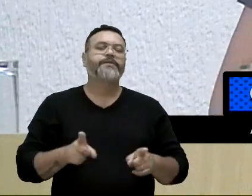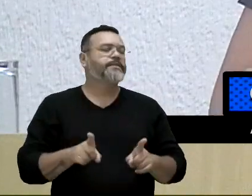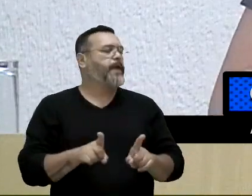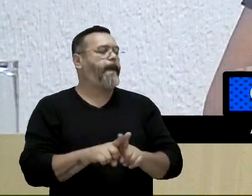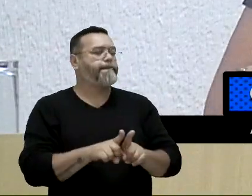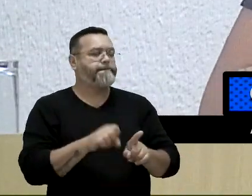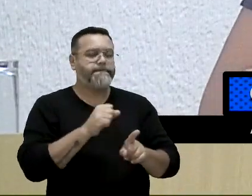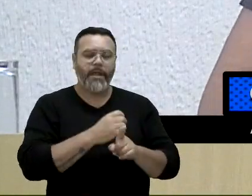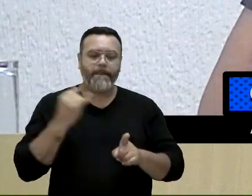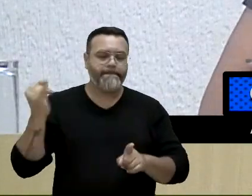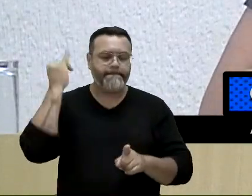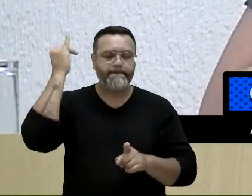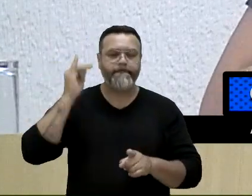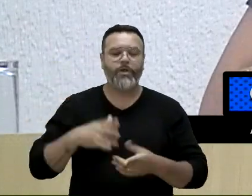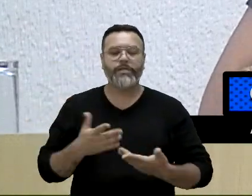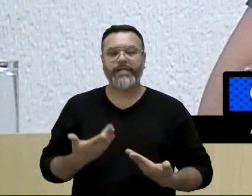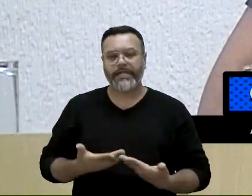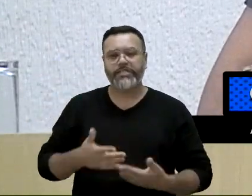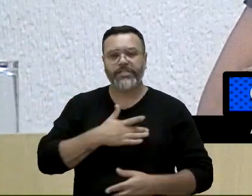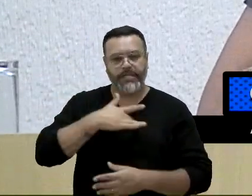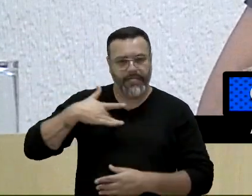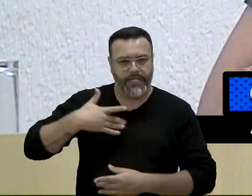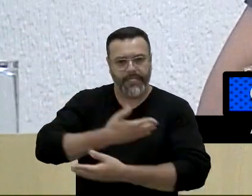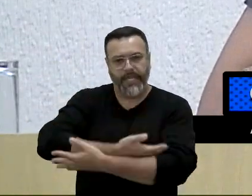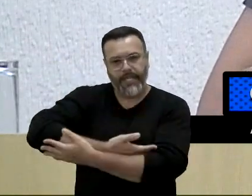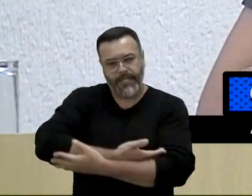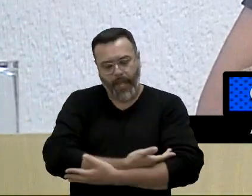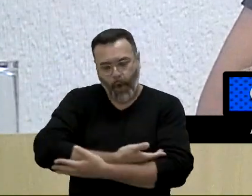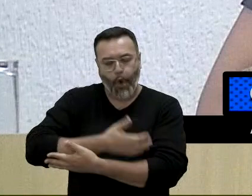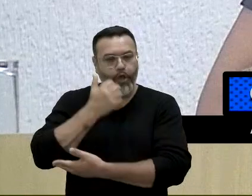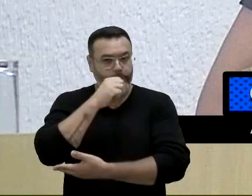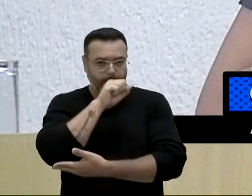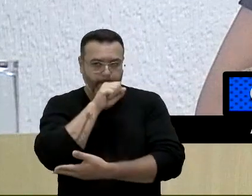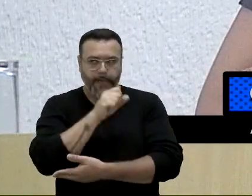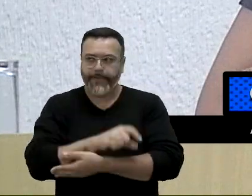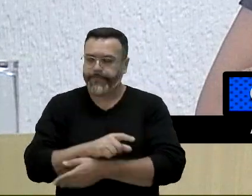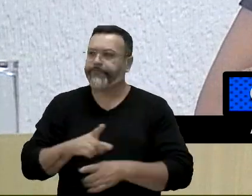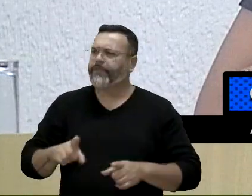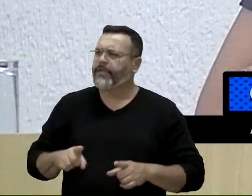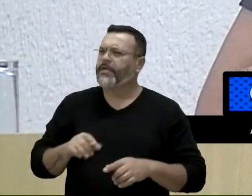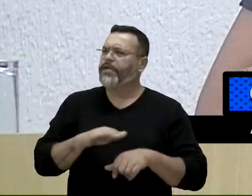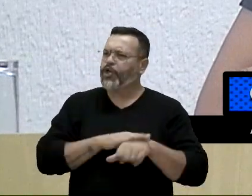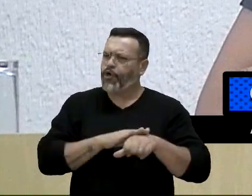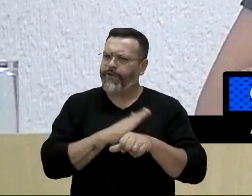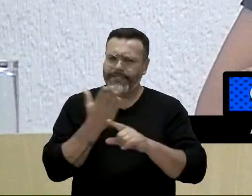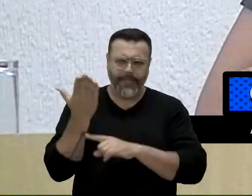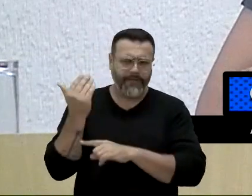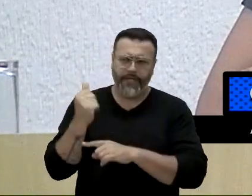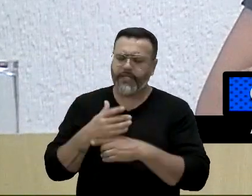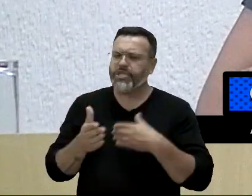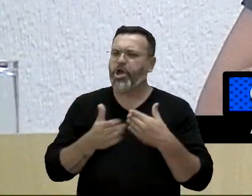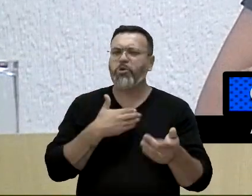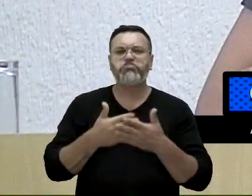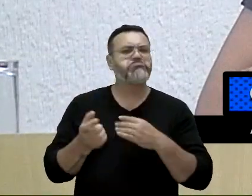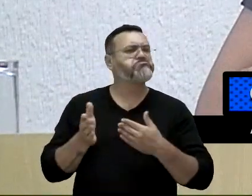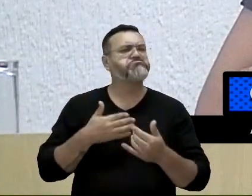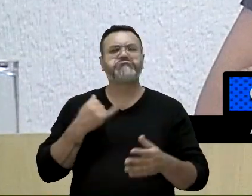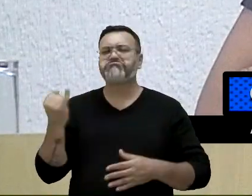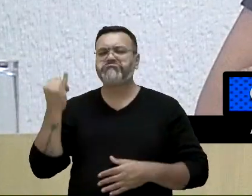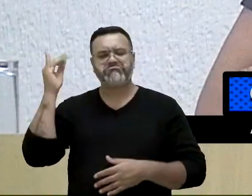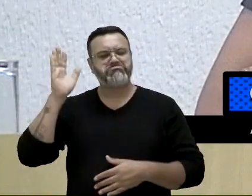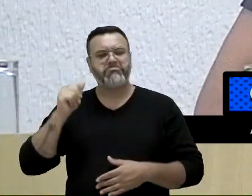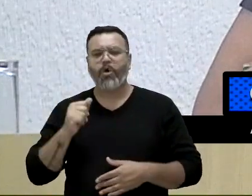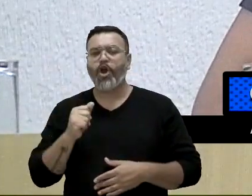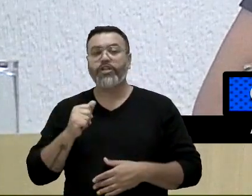mental materna, e a gente conversava um pouquinho aqui nos bastidores, que não importa a idade, né, da criança,